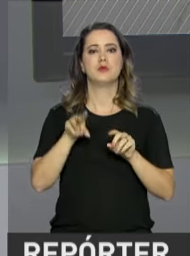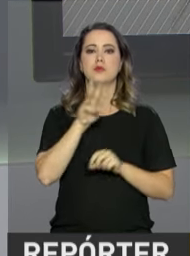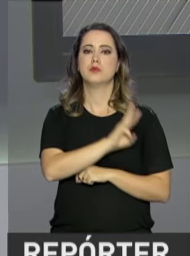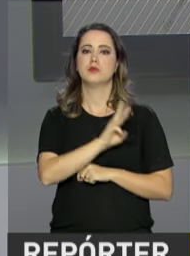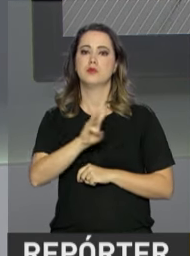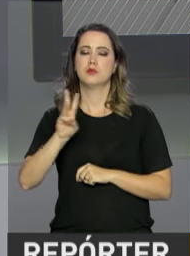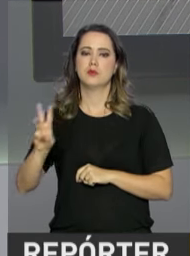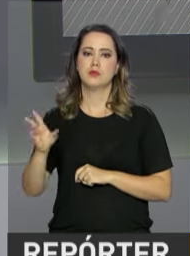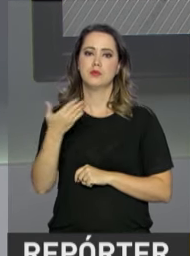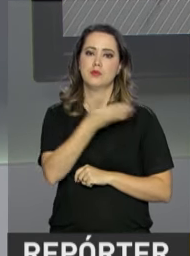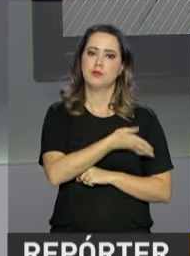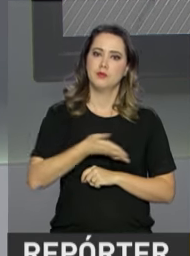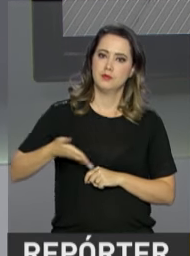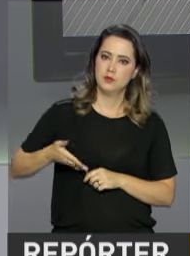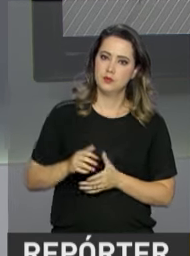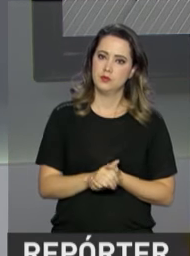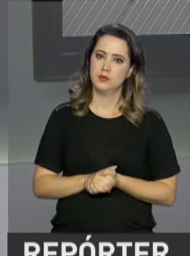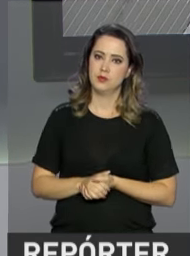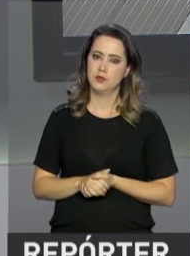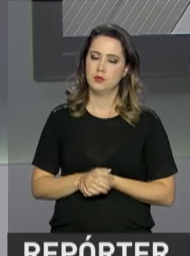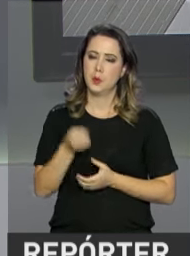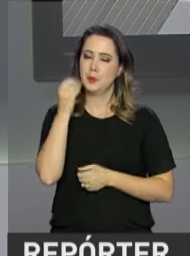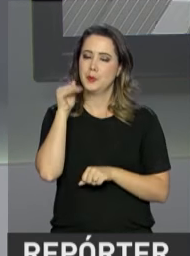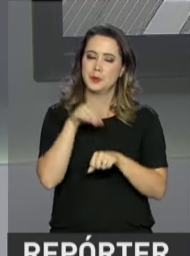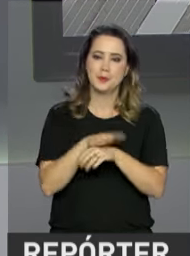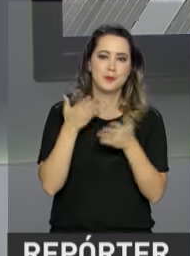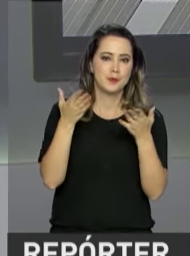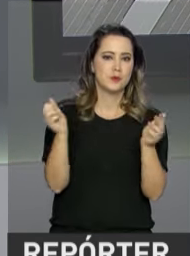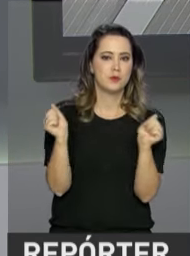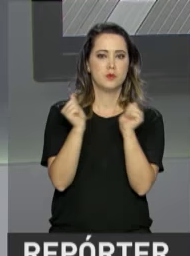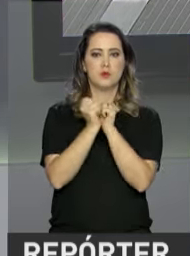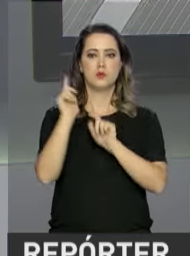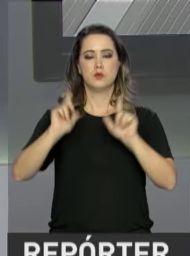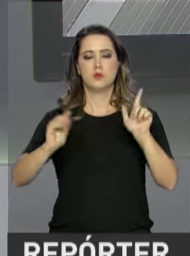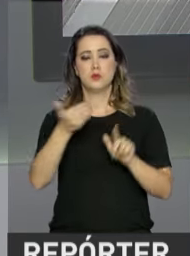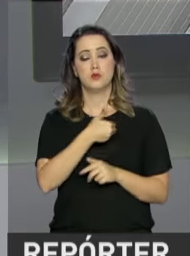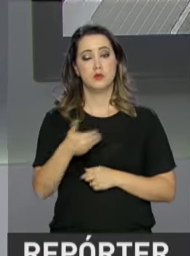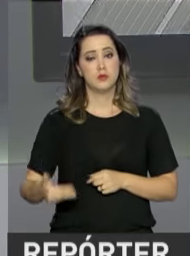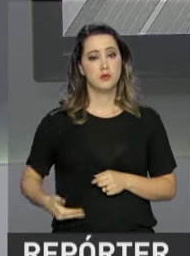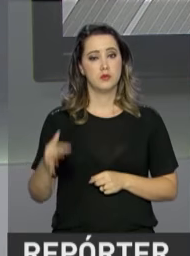também está na página da NBR na internet. Uma ótima noite para você e continue